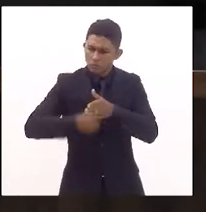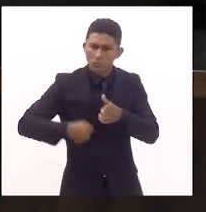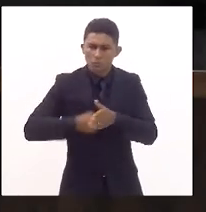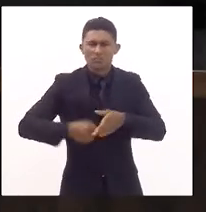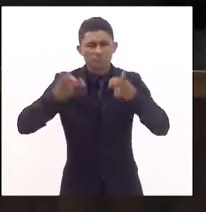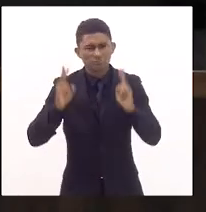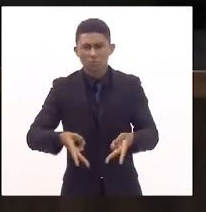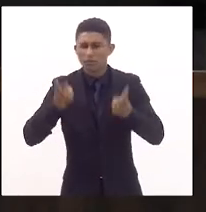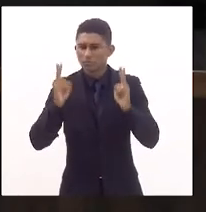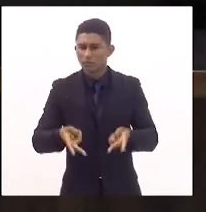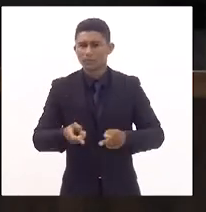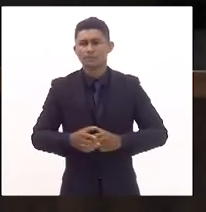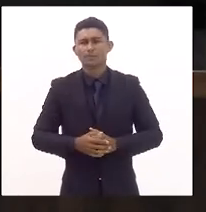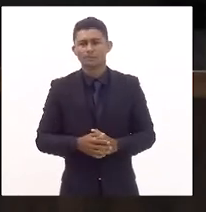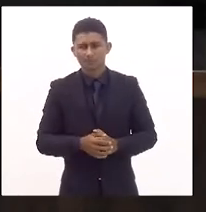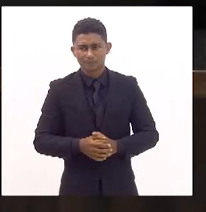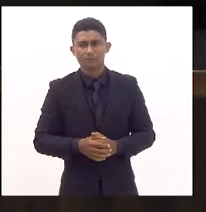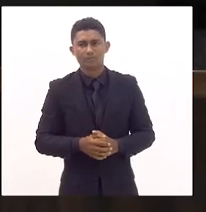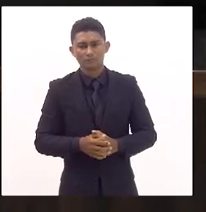continua.